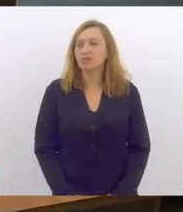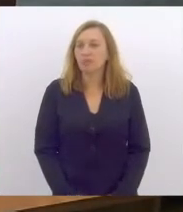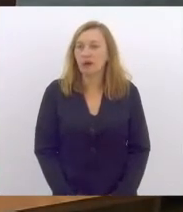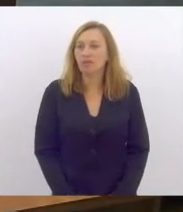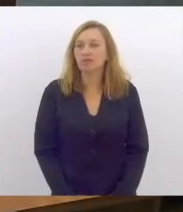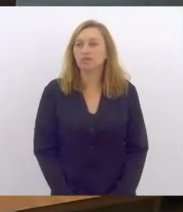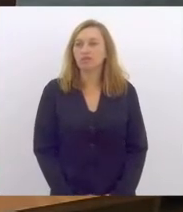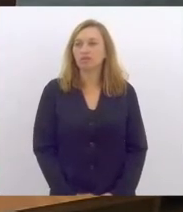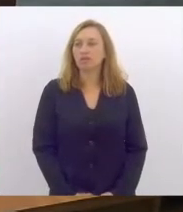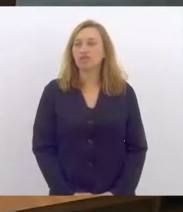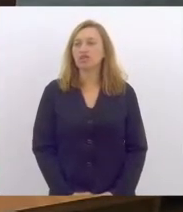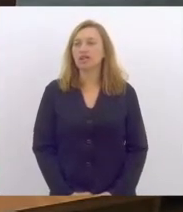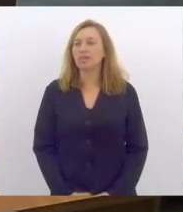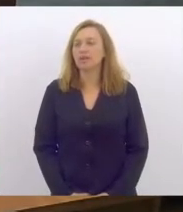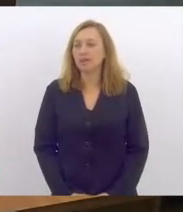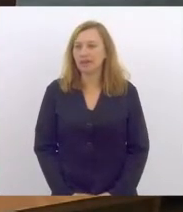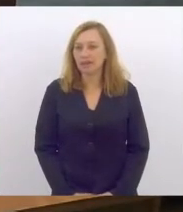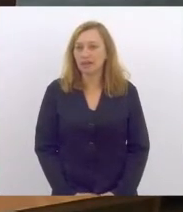Senhor presidente,